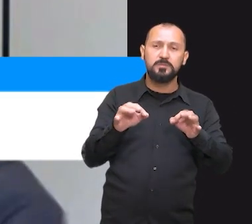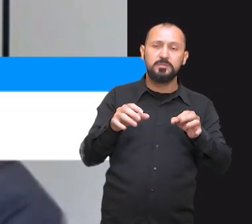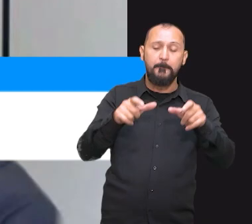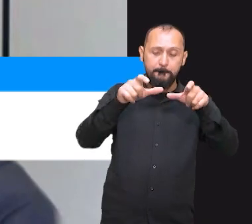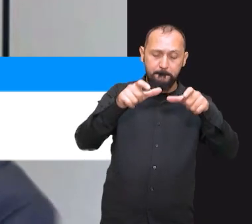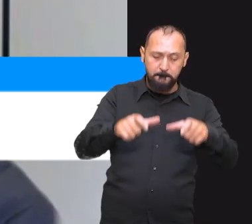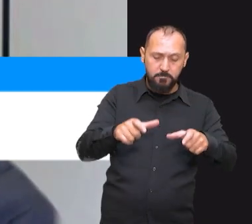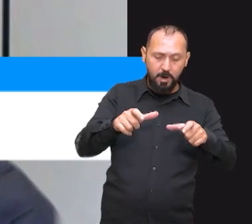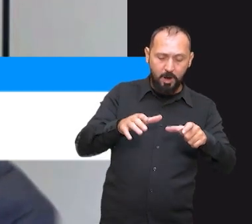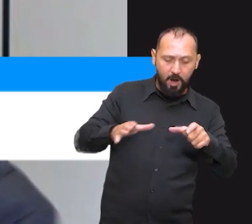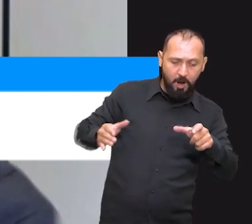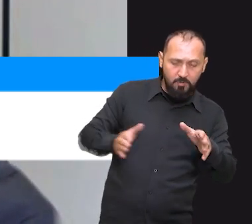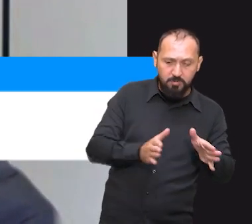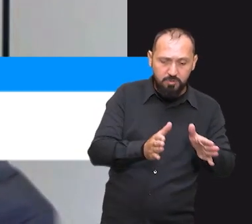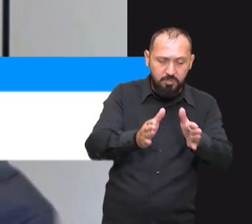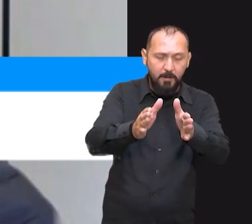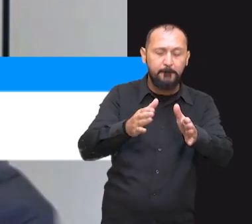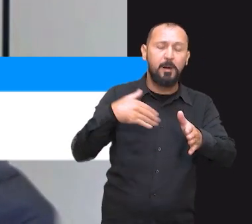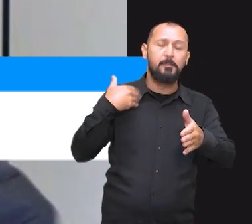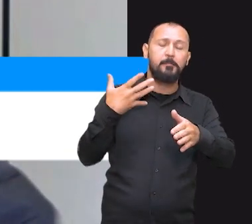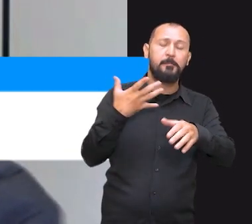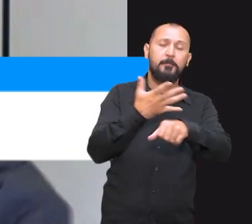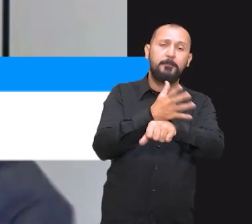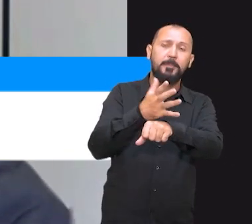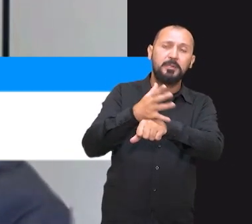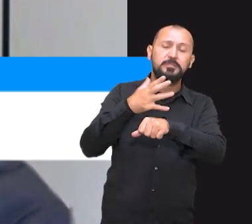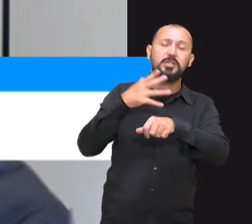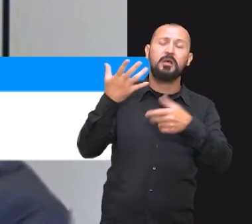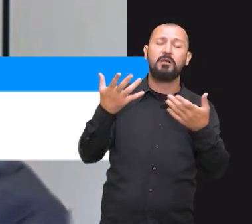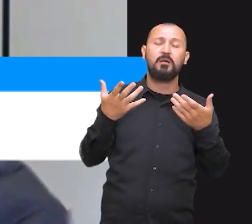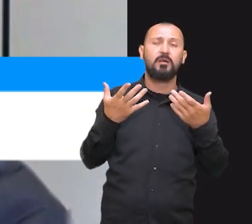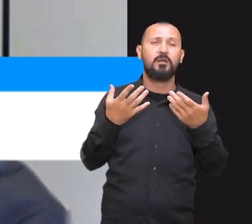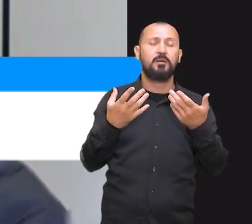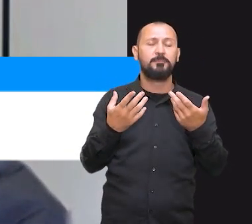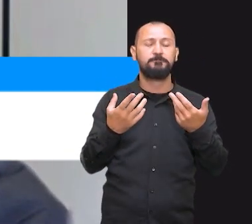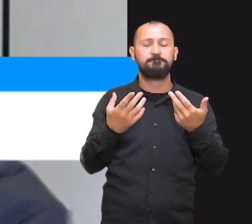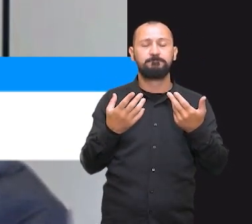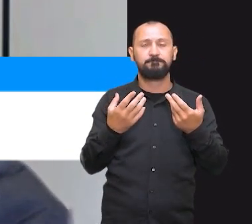um espaço muito bom, né, para a prática